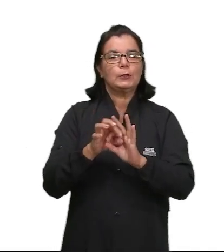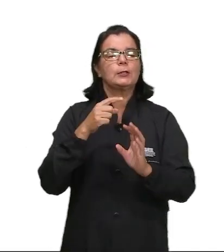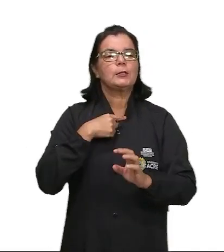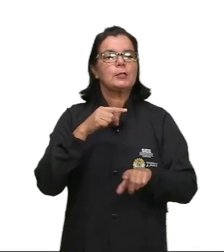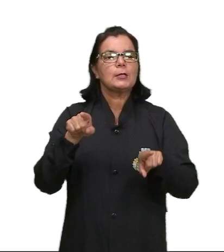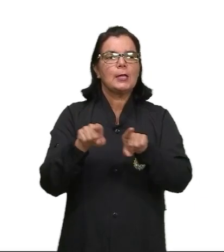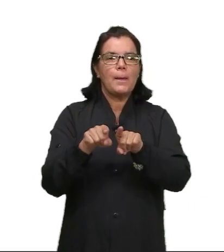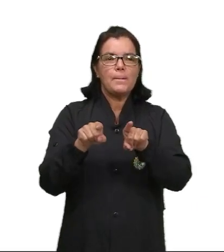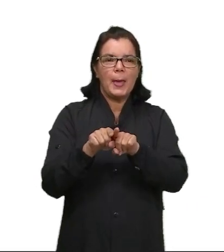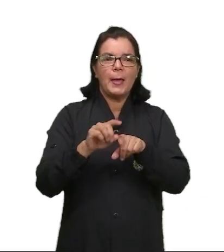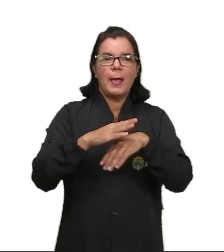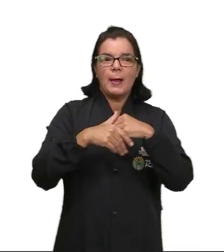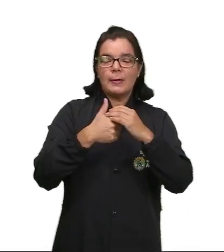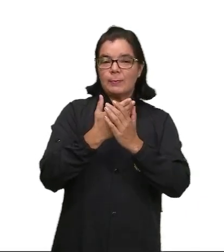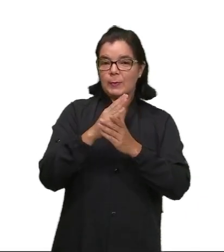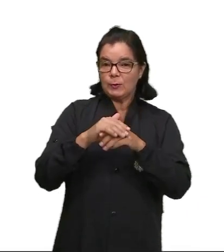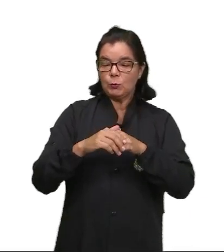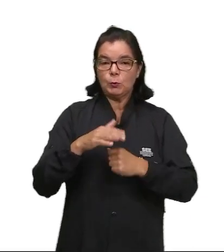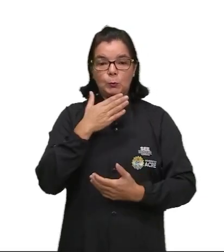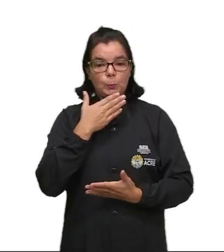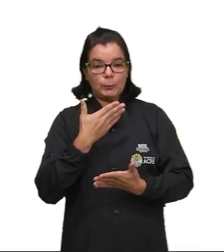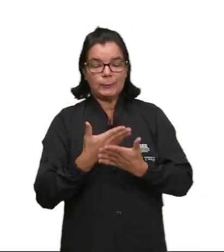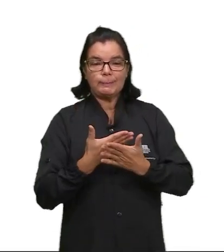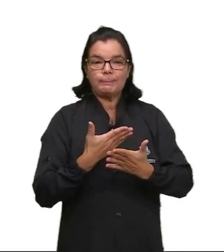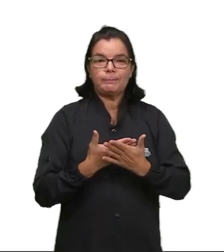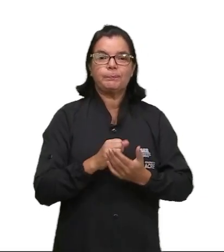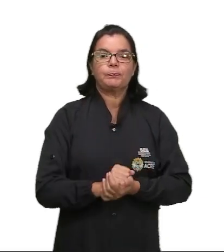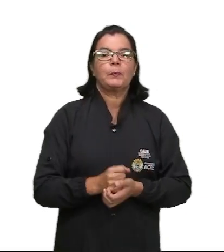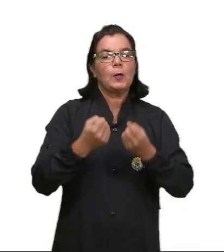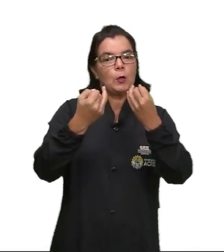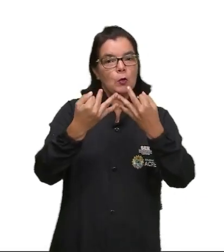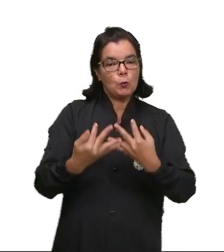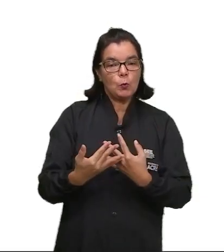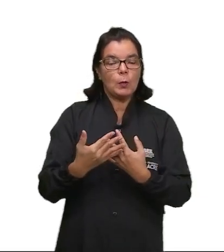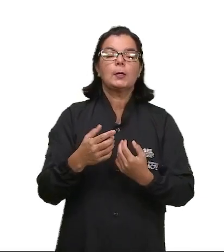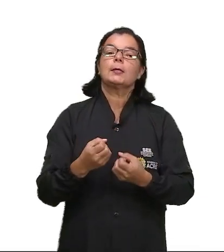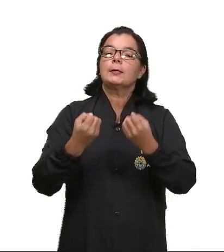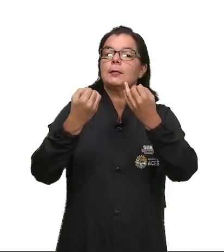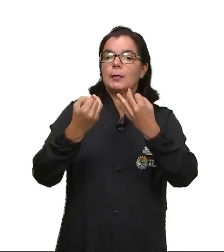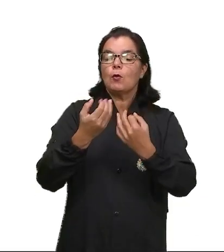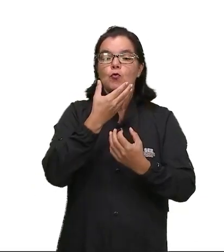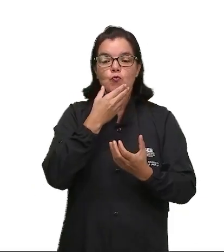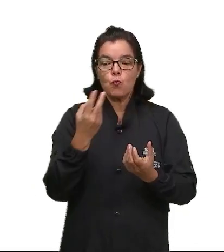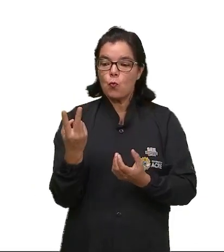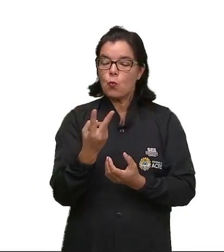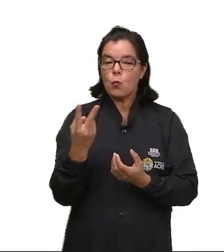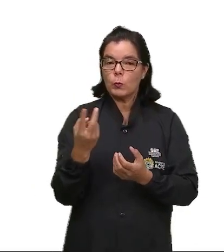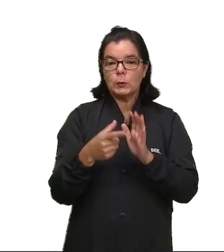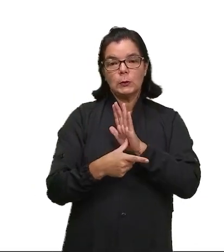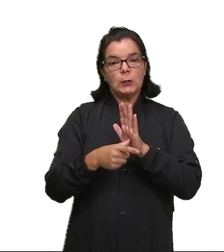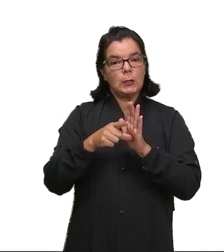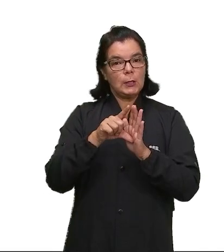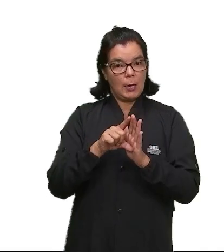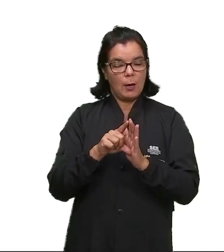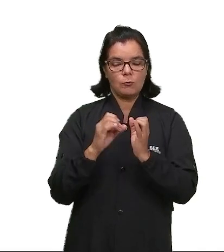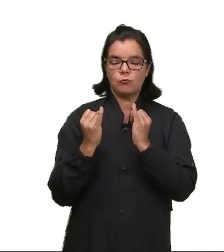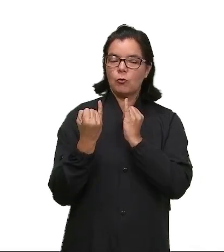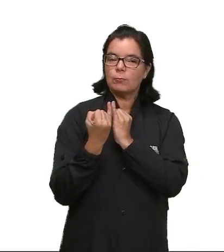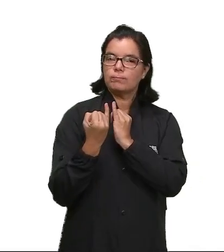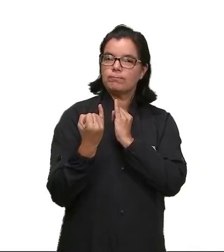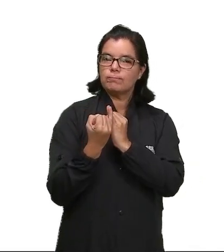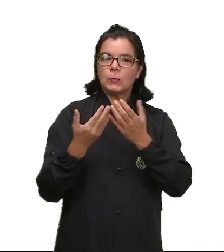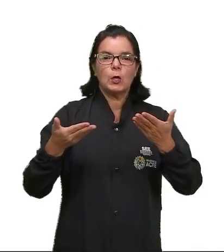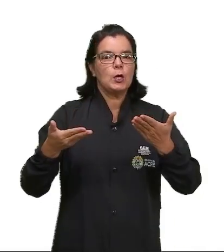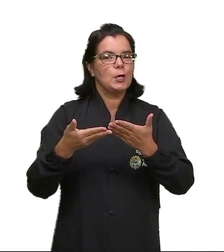espuma, e das mãos espalmadas fez-se o espanto. Aqui, o eu lírico vai falar de um casal que antes tinha intimidade